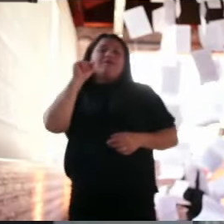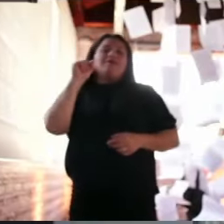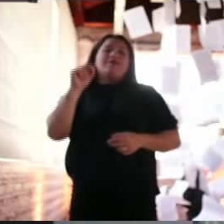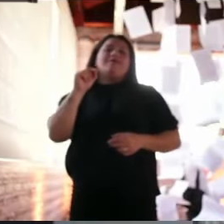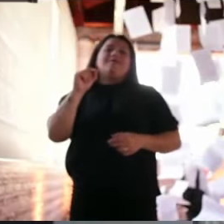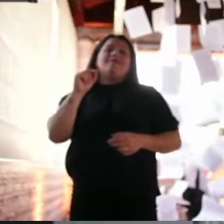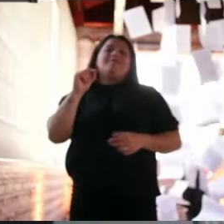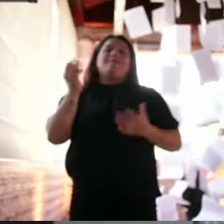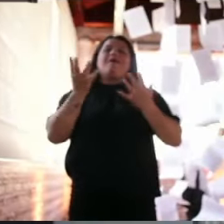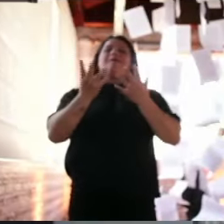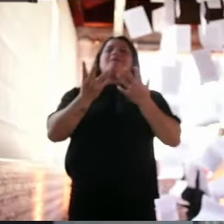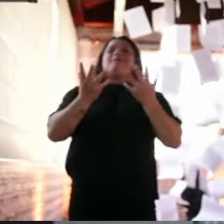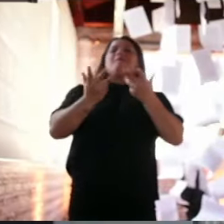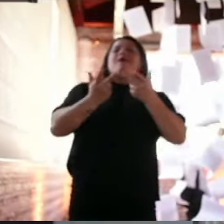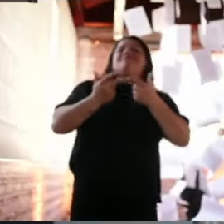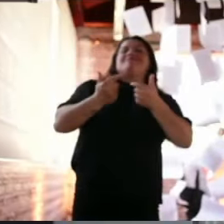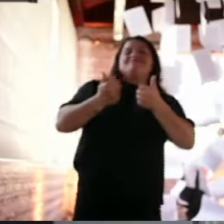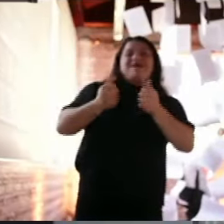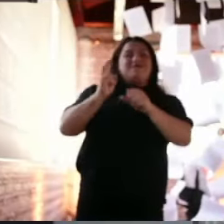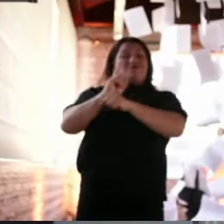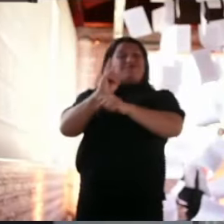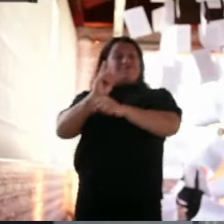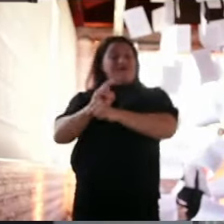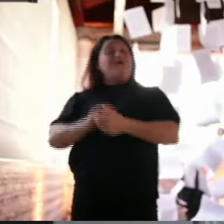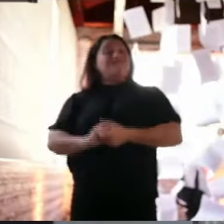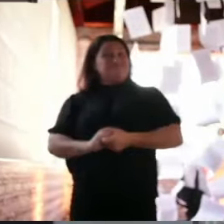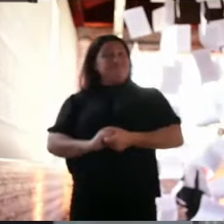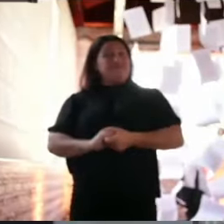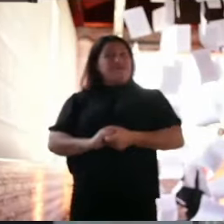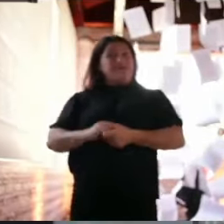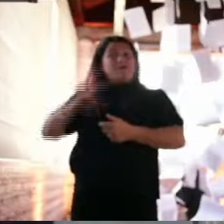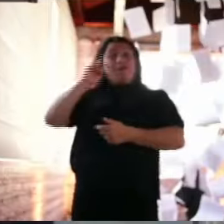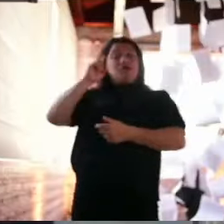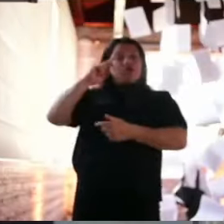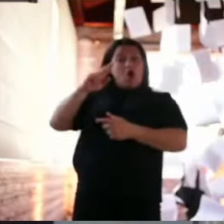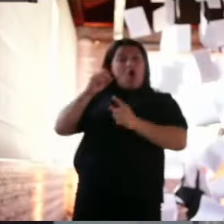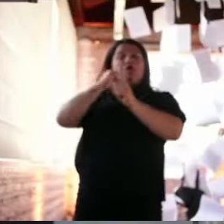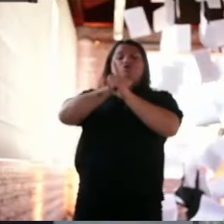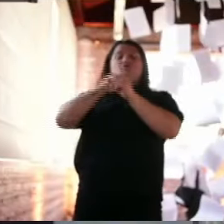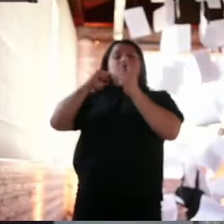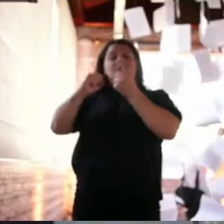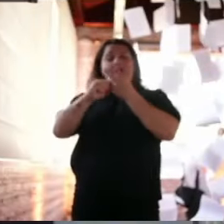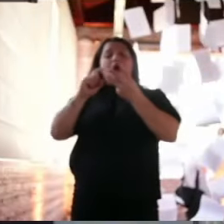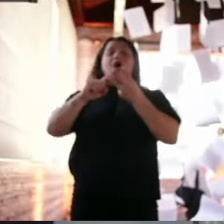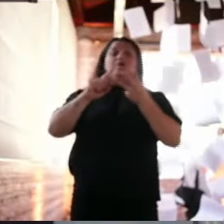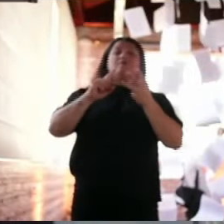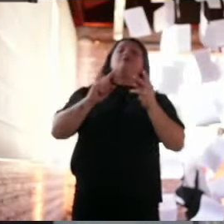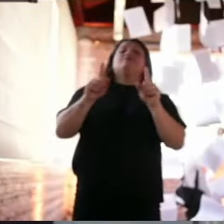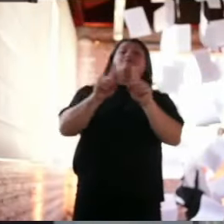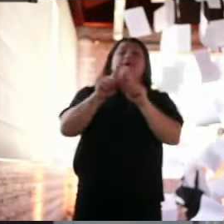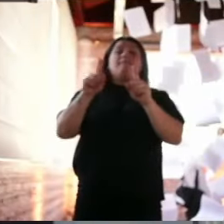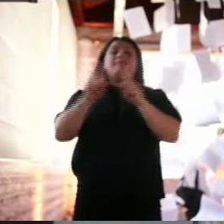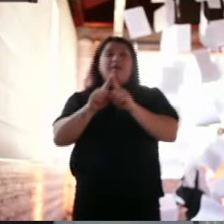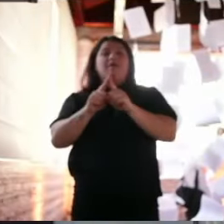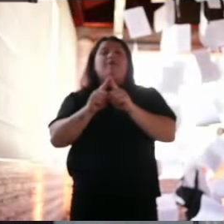de cuidado genificada por questões históricas sociais mas também biológicas